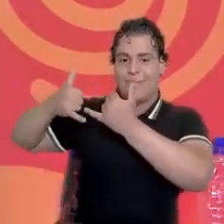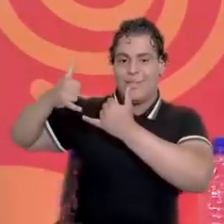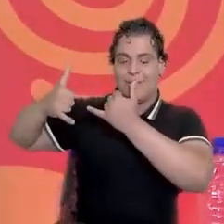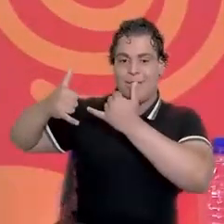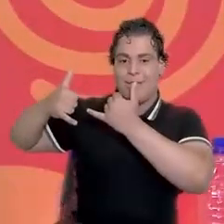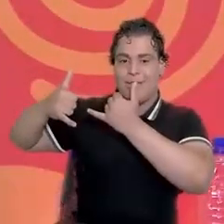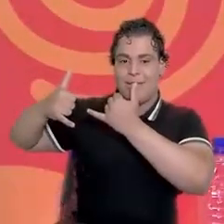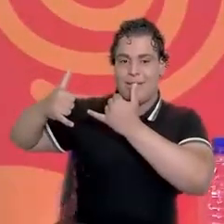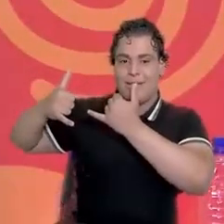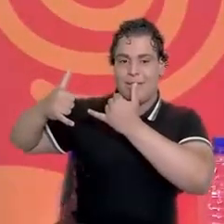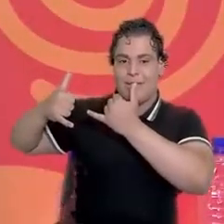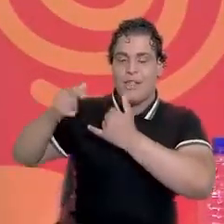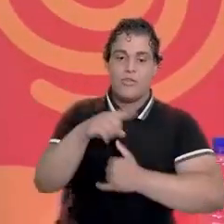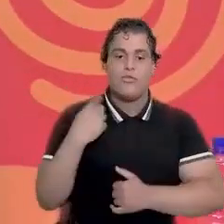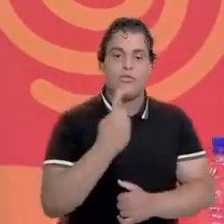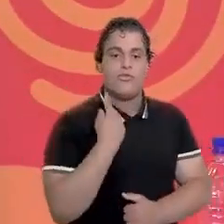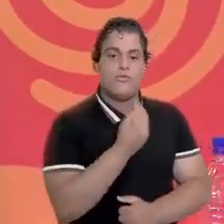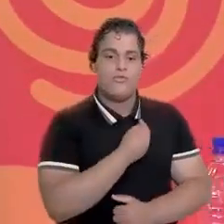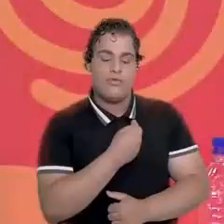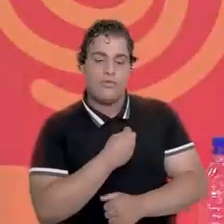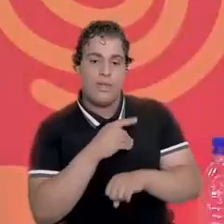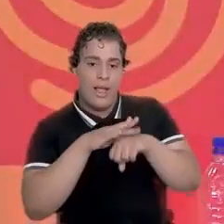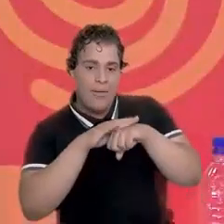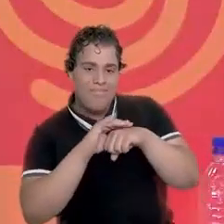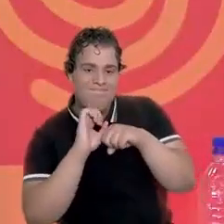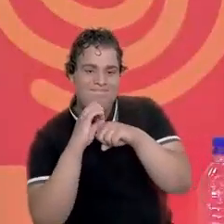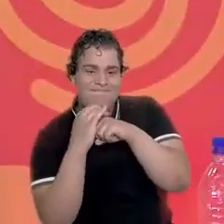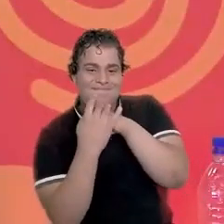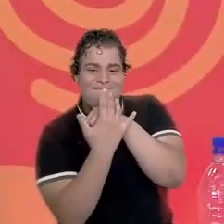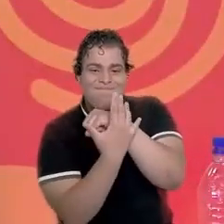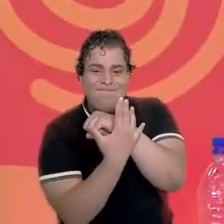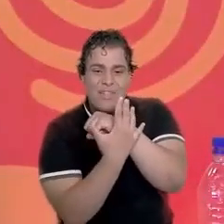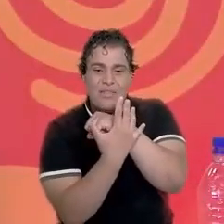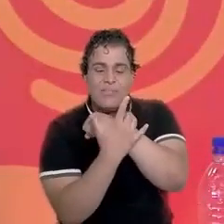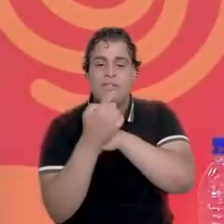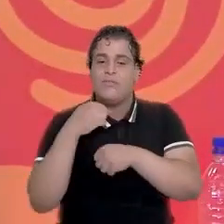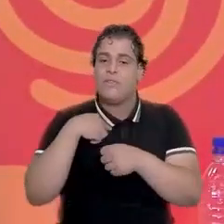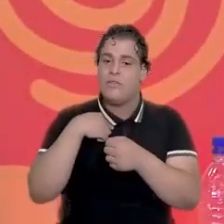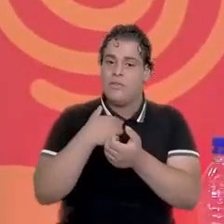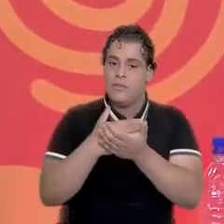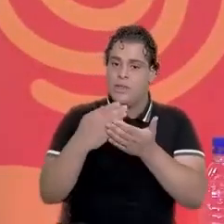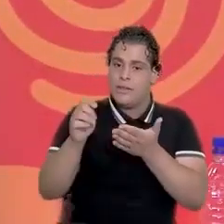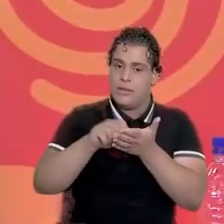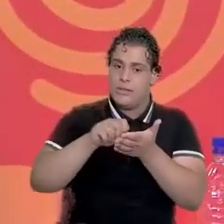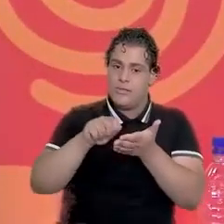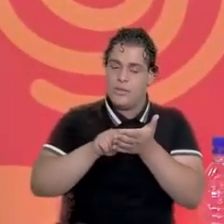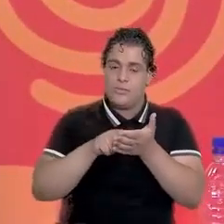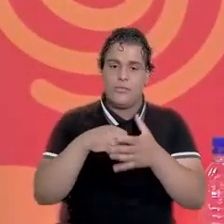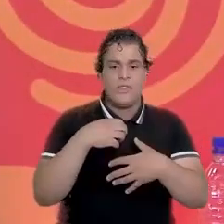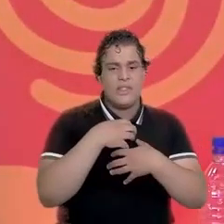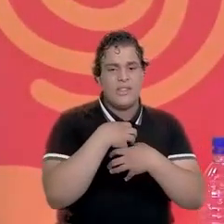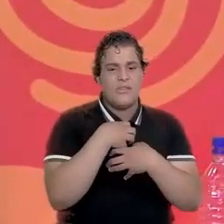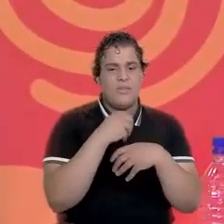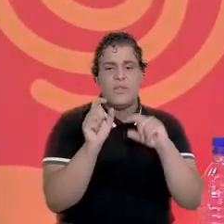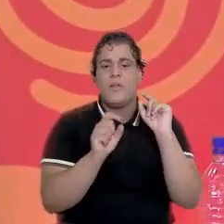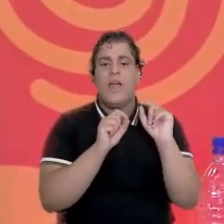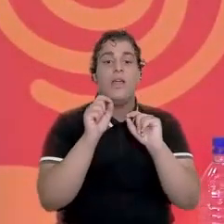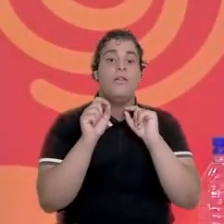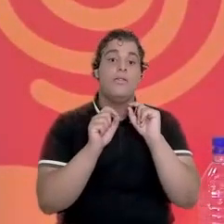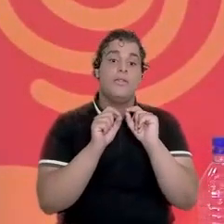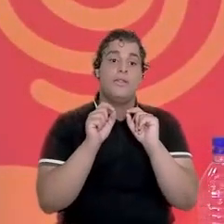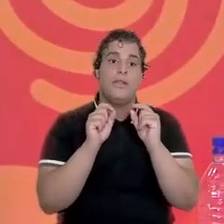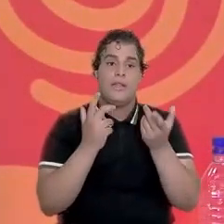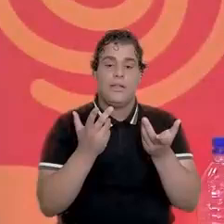porque assim, a gente estava vivendo ali um momento de pandemia, quando eu comecei a escrever esse livro, e a sensação que eu tinha era